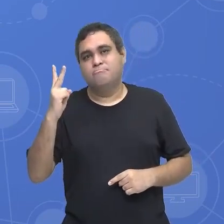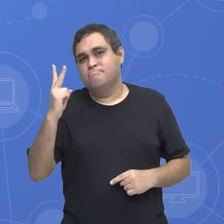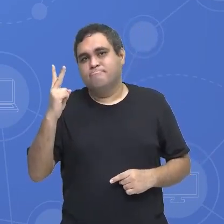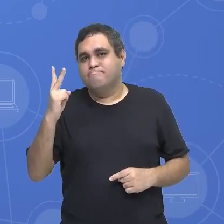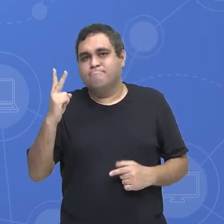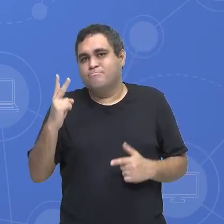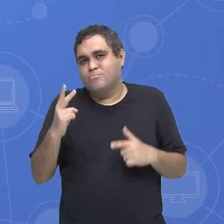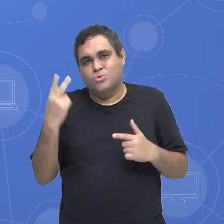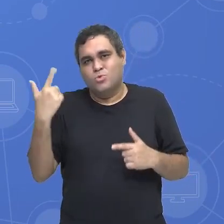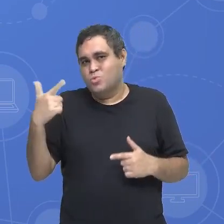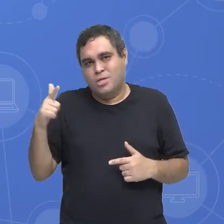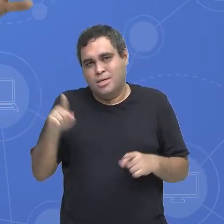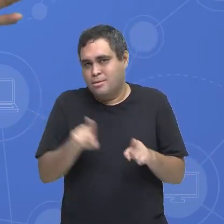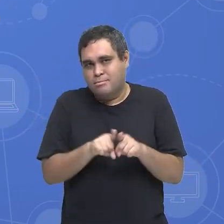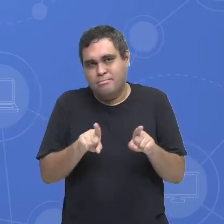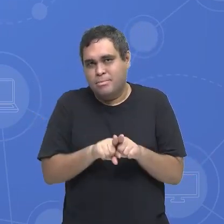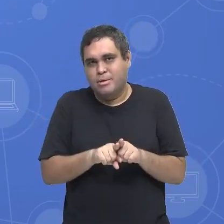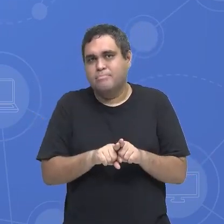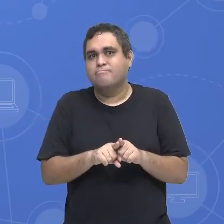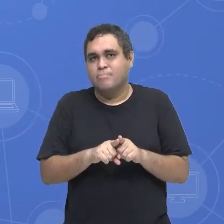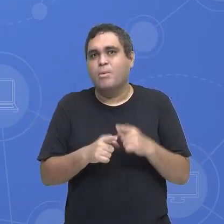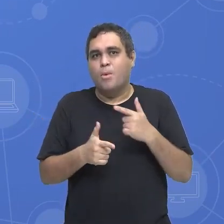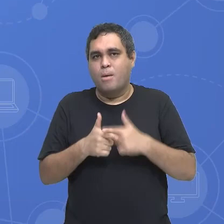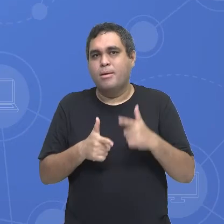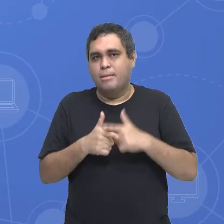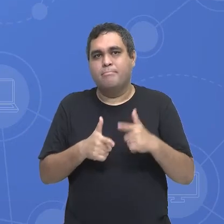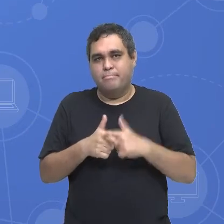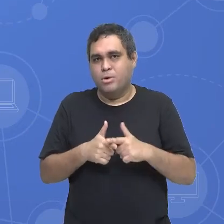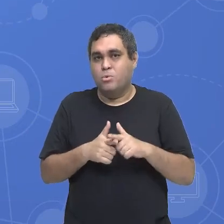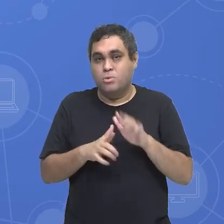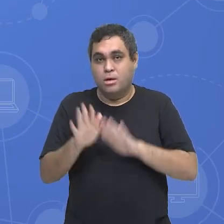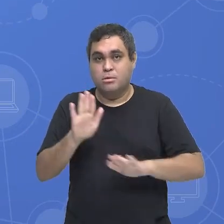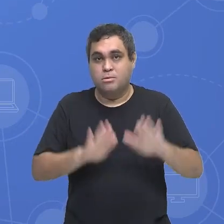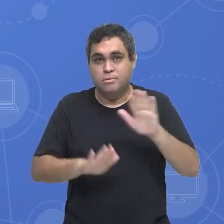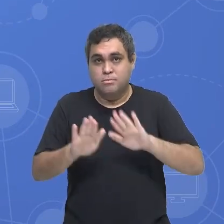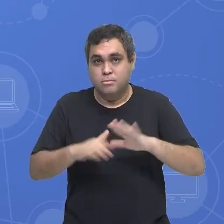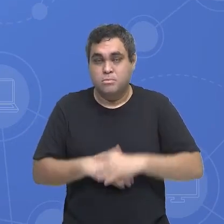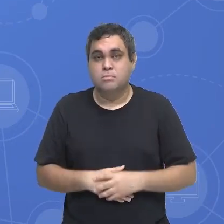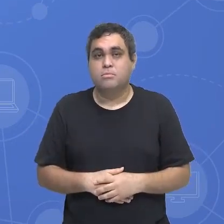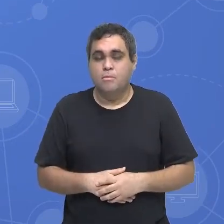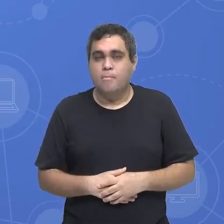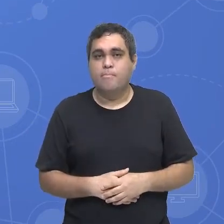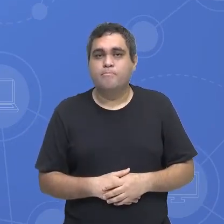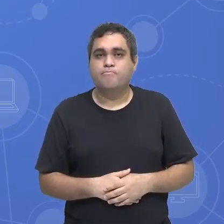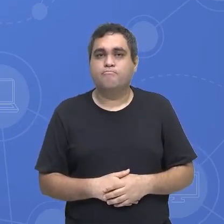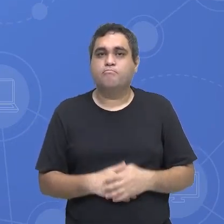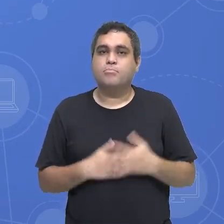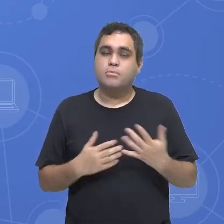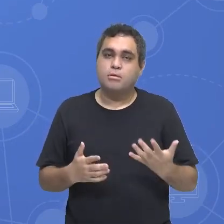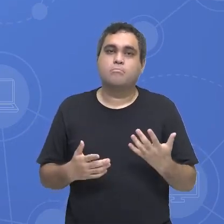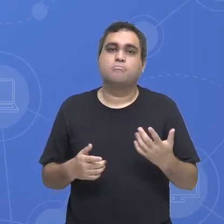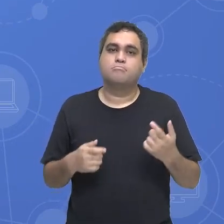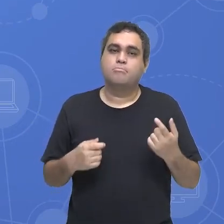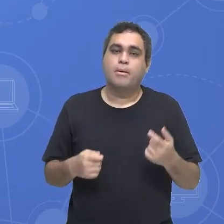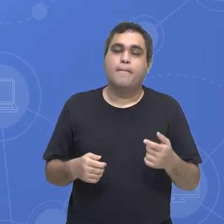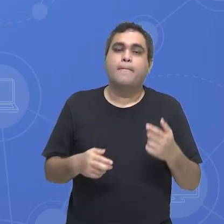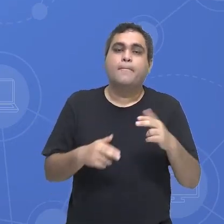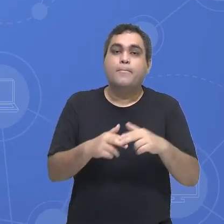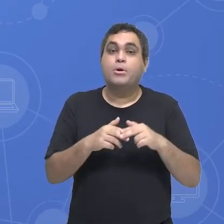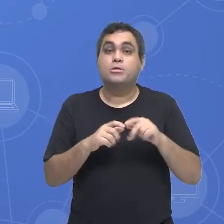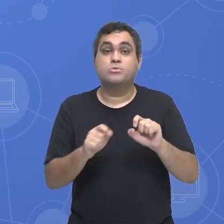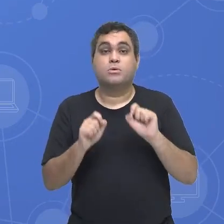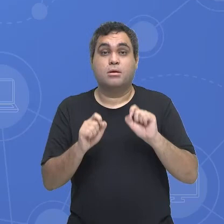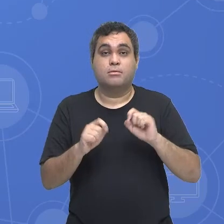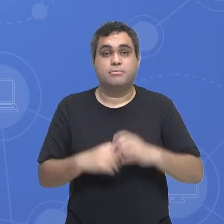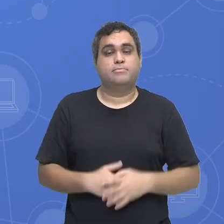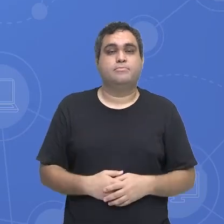coisa na minha vida não está funcionando bem. Né? Alguma coisa no meu existir não está funcionando bem. Por quê?